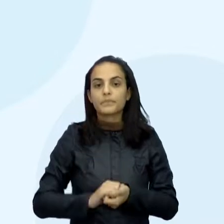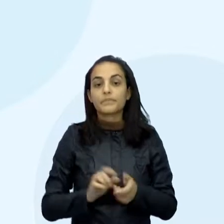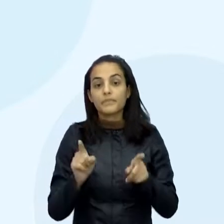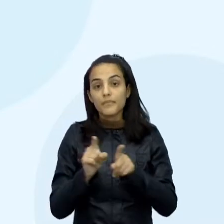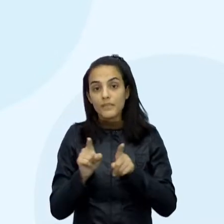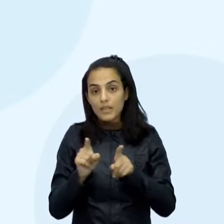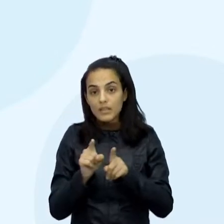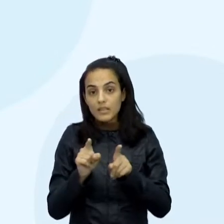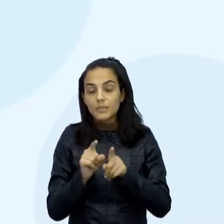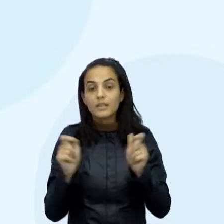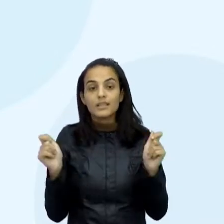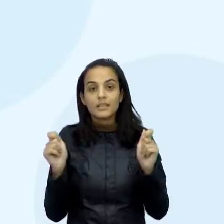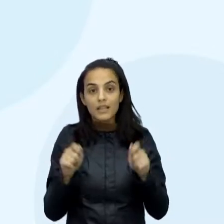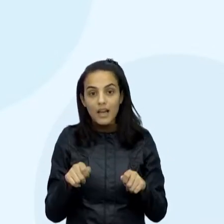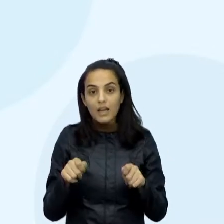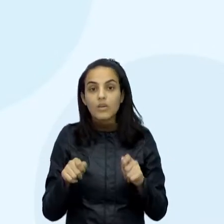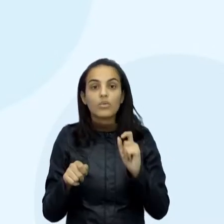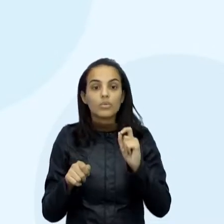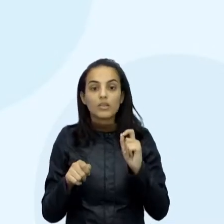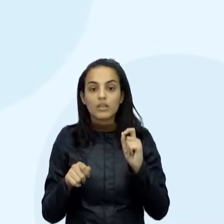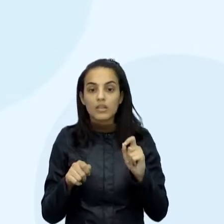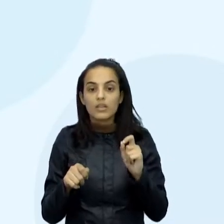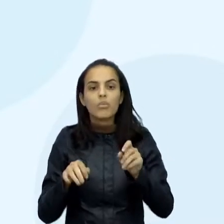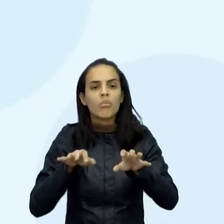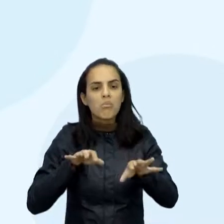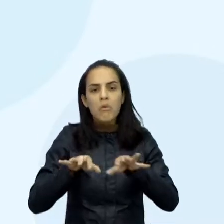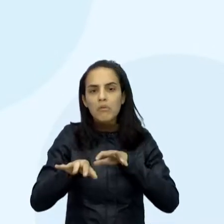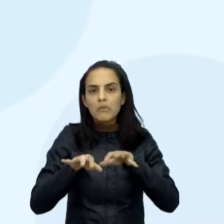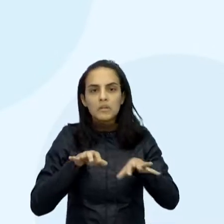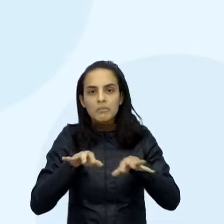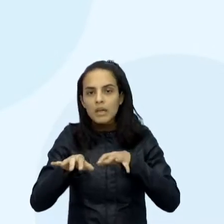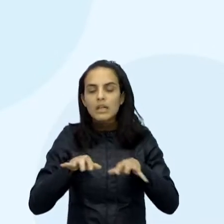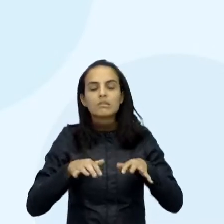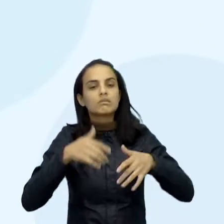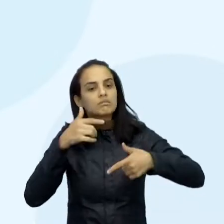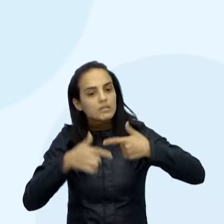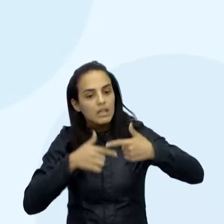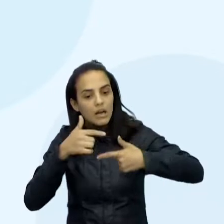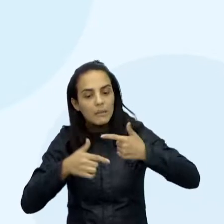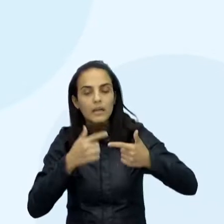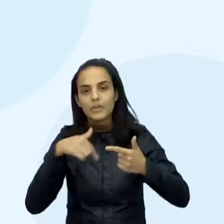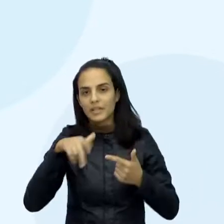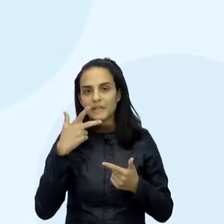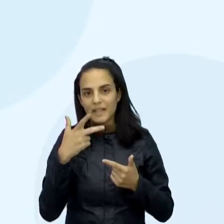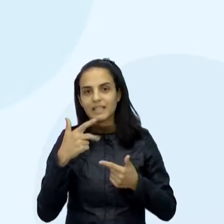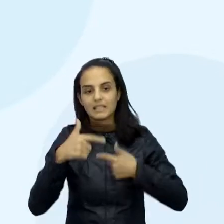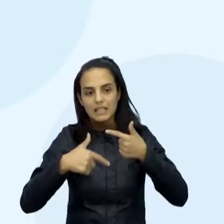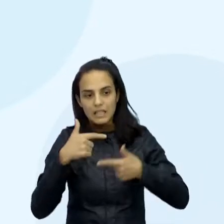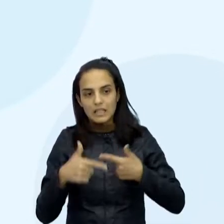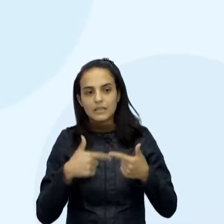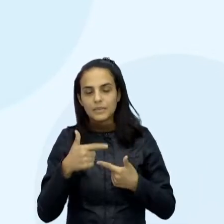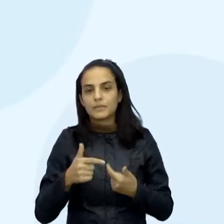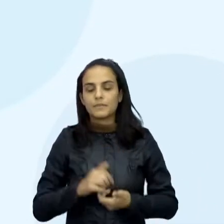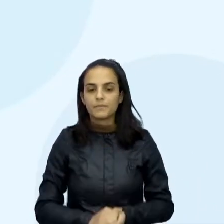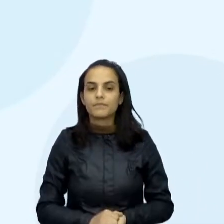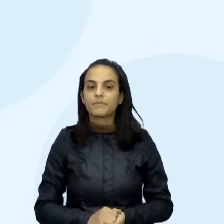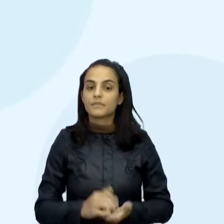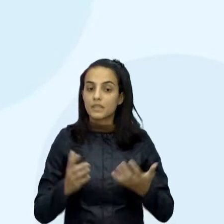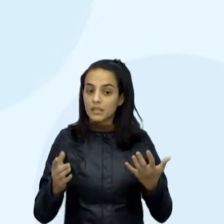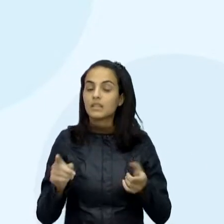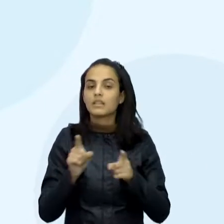e provoca também um movimento, né, um trabalho, a gente chama de trabalho. Então,